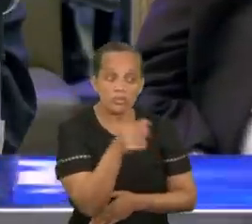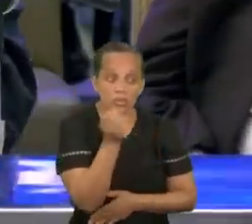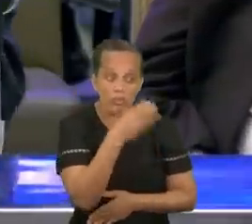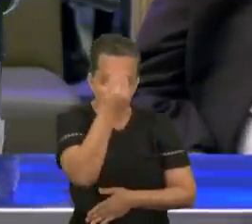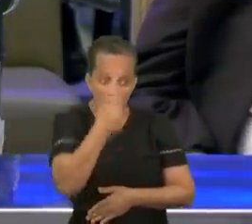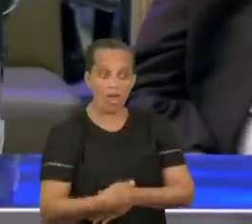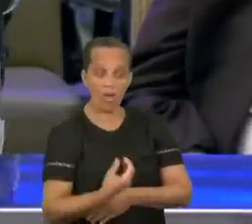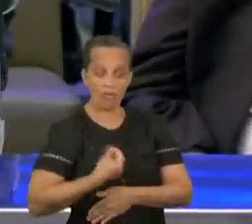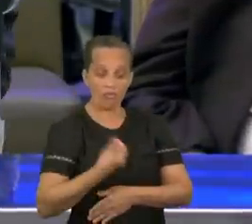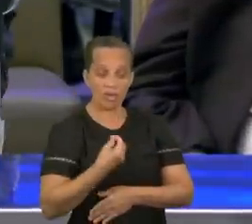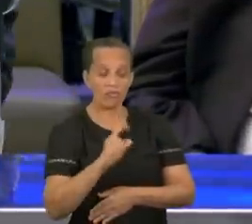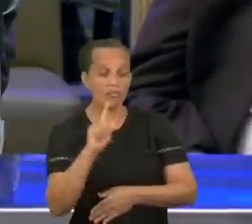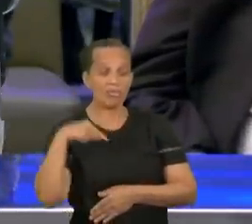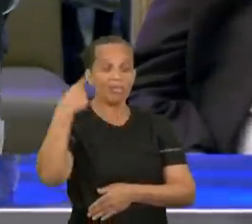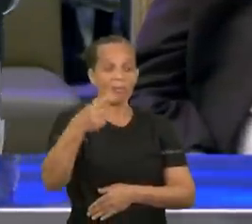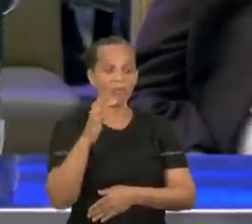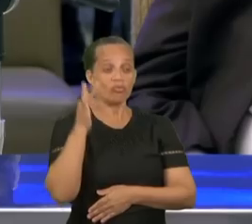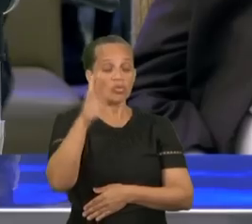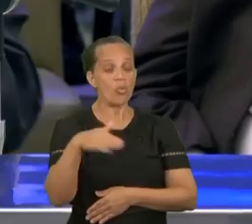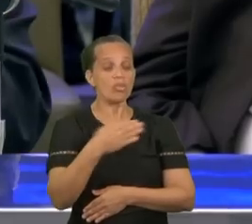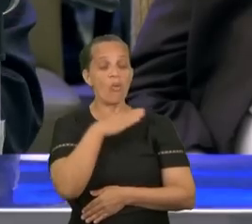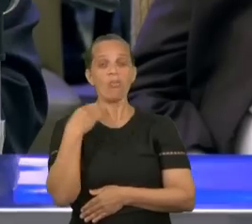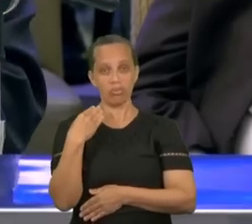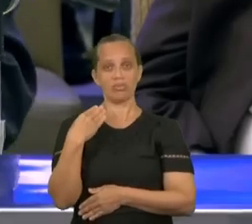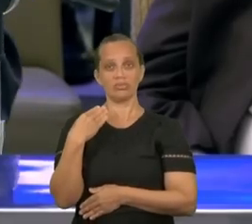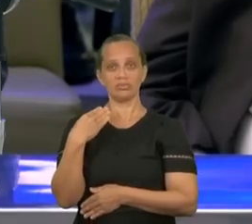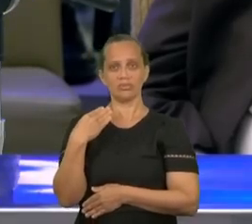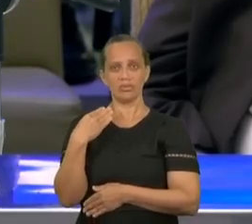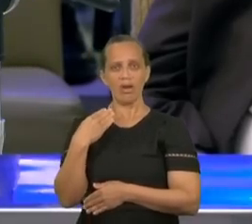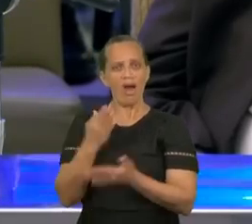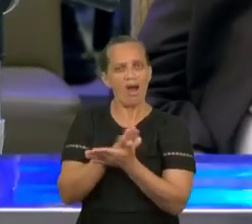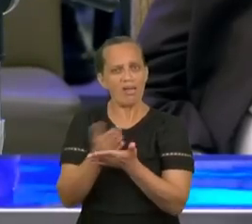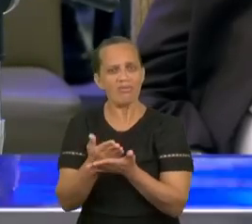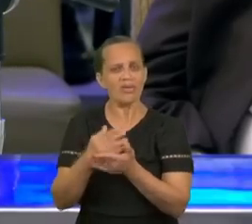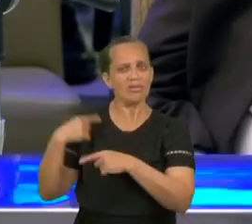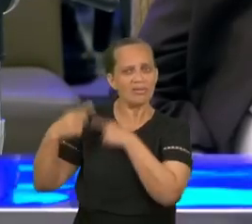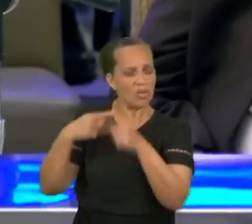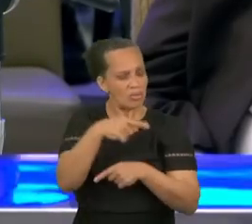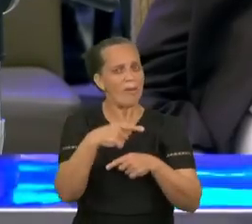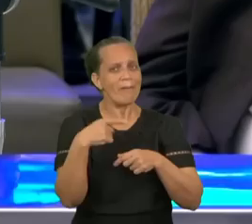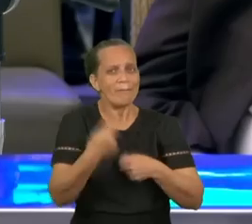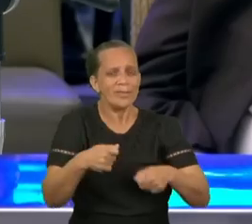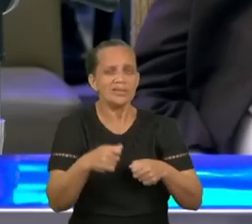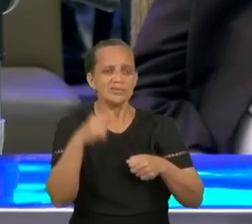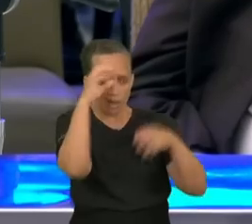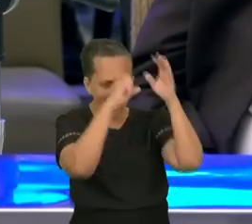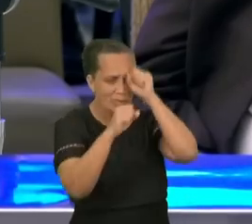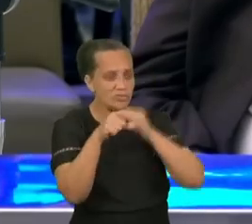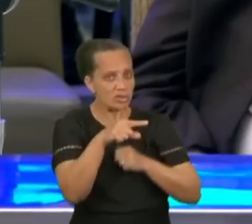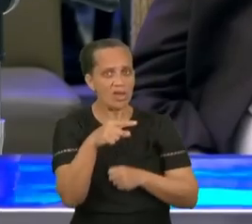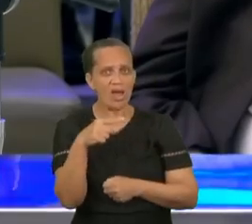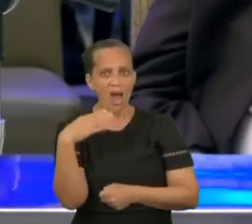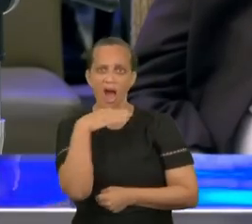Deixa para partir a herança quando eu já não existia aqui Você precisa aprender você quer correr